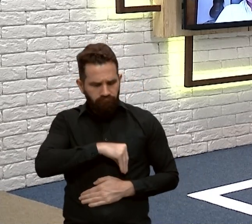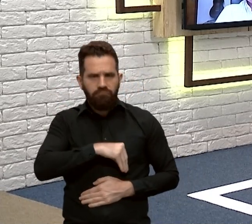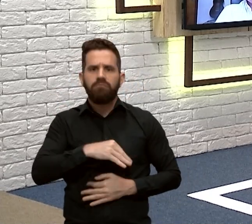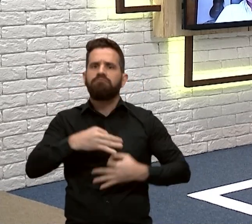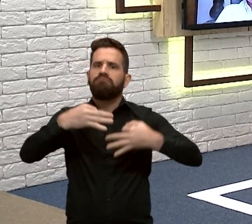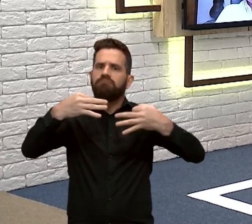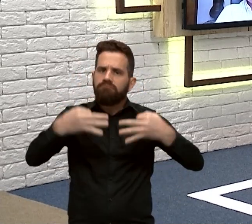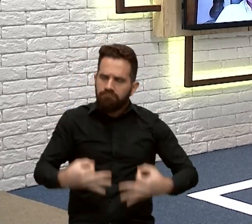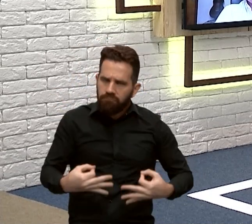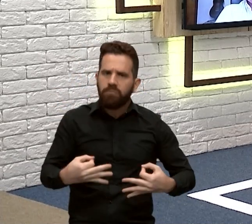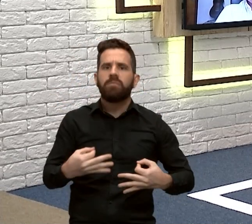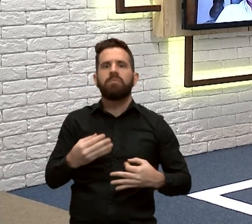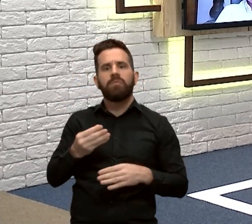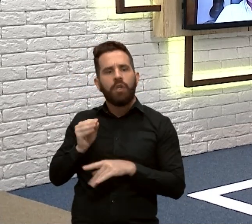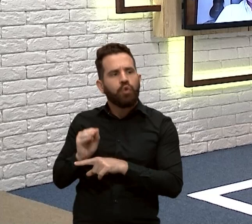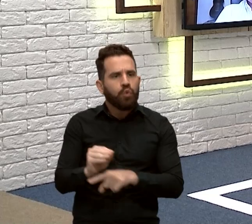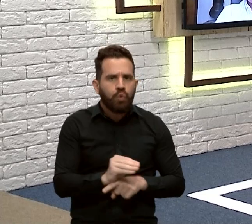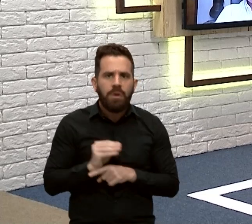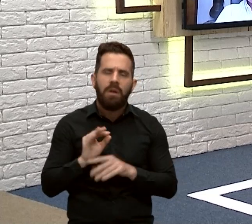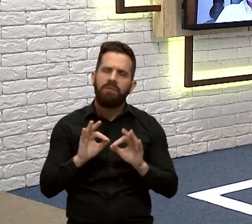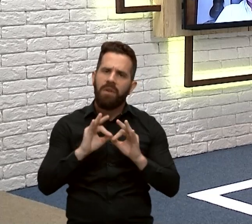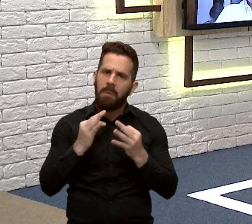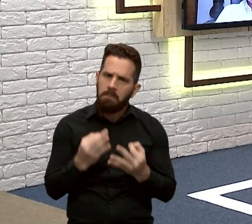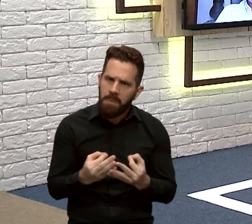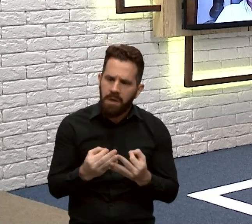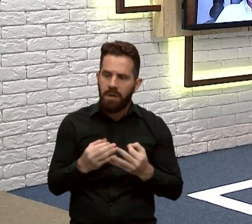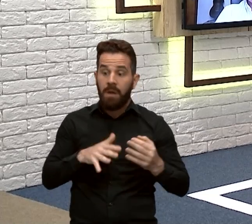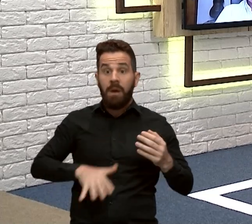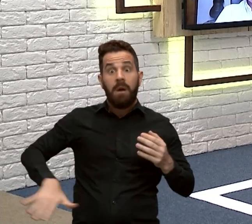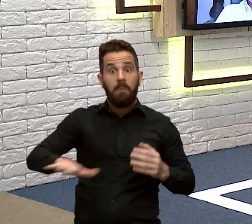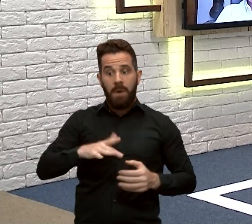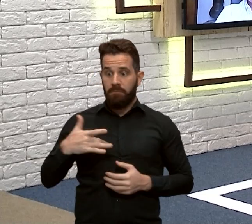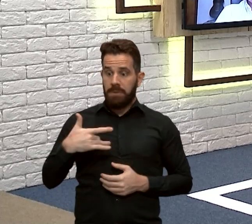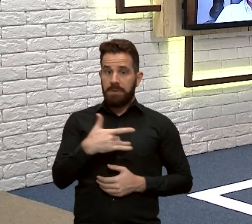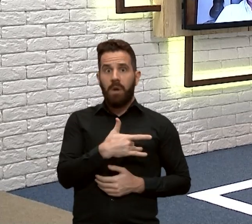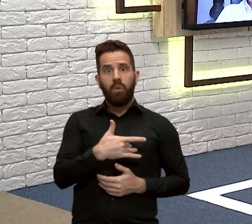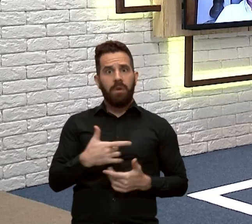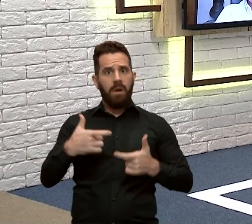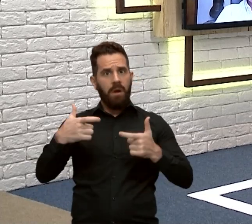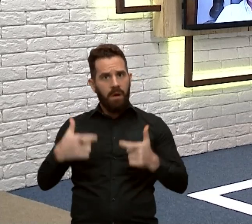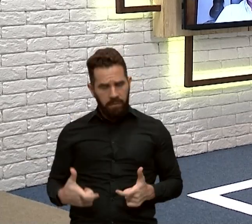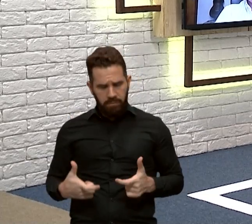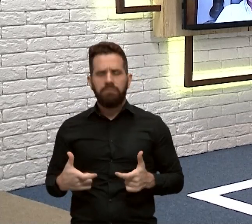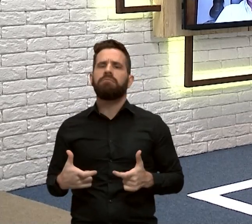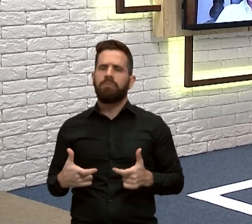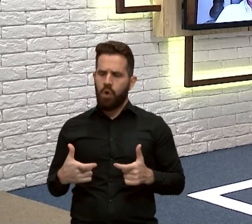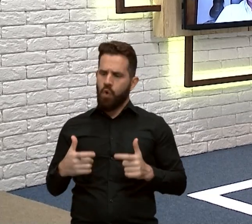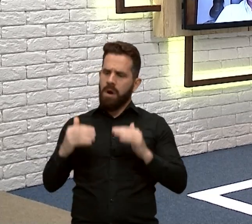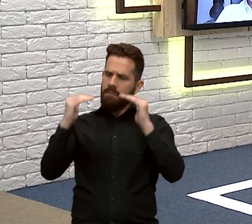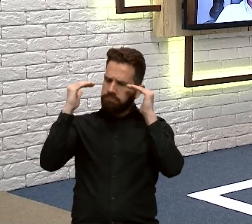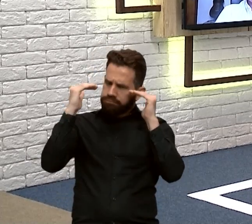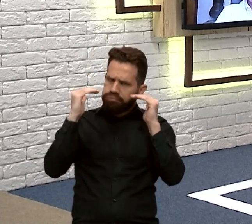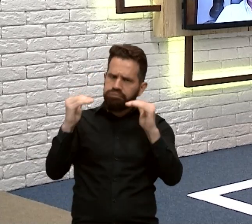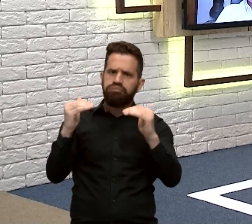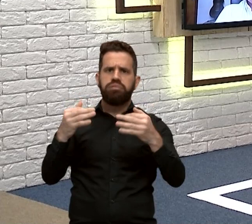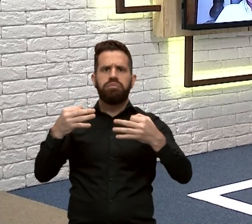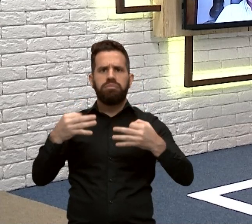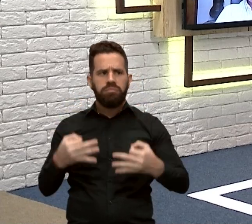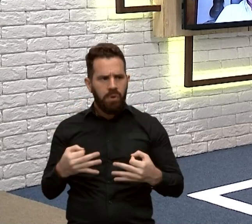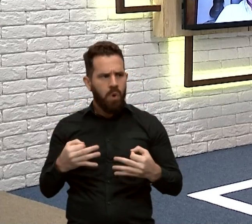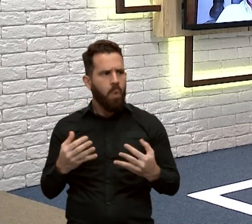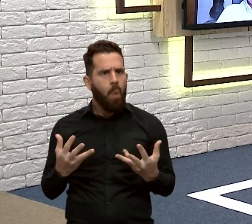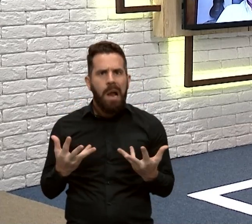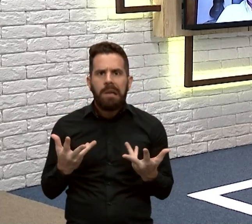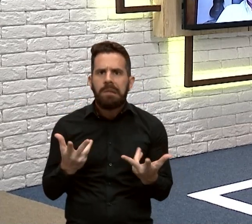família, mas de uma forma digna, um ambiente saudável, que é dentro dos galpões e tudo mais, né? Então, é